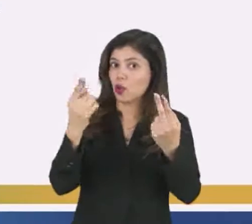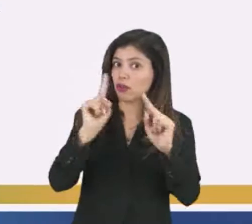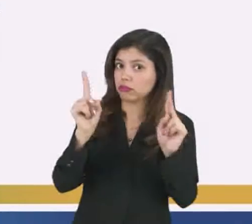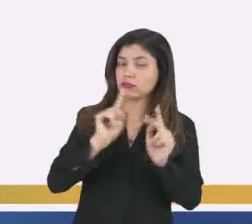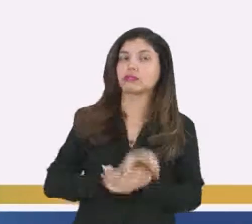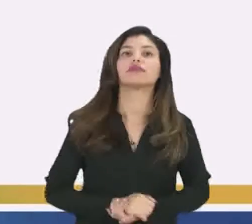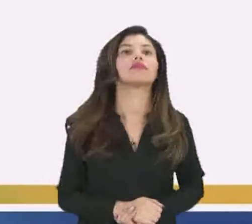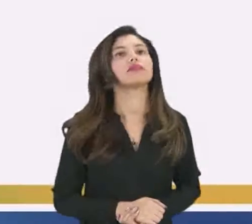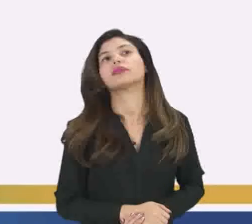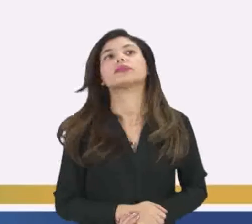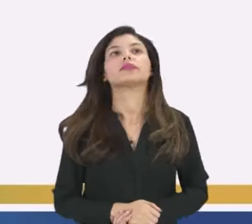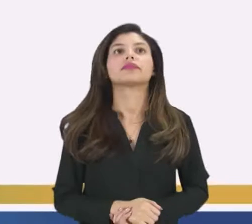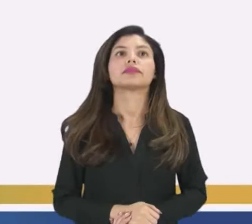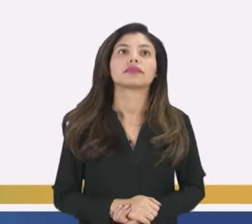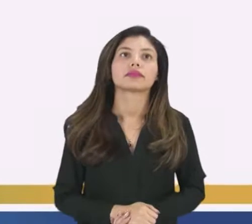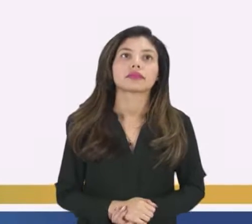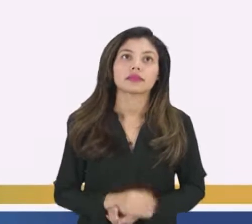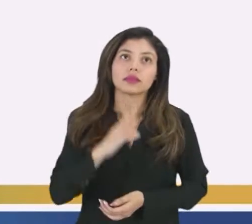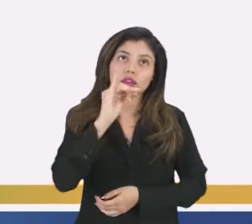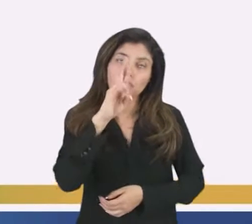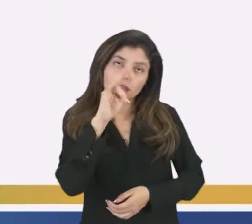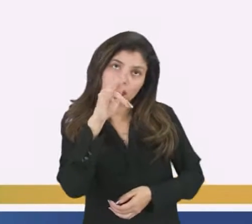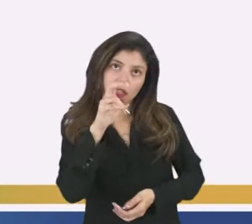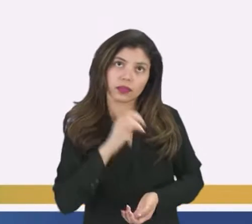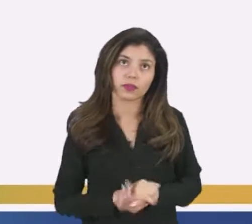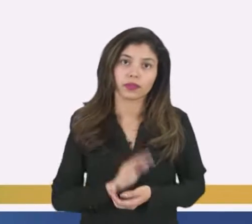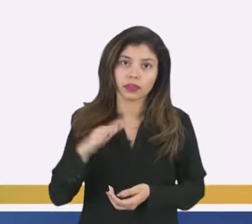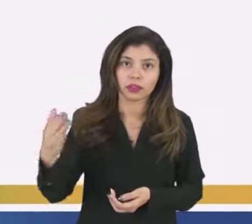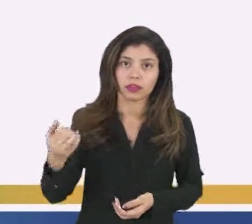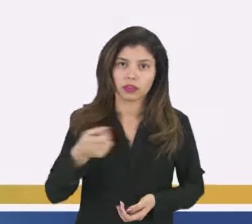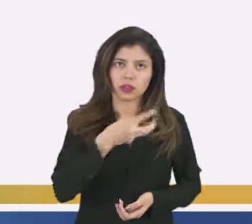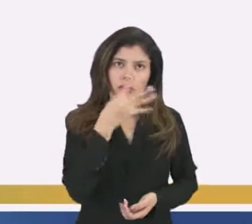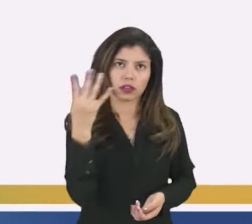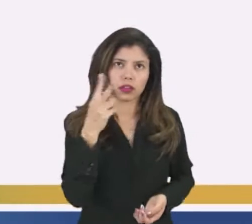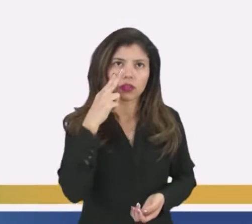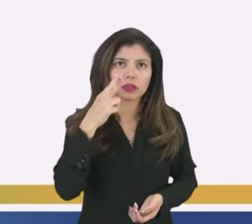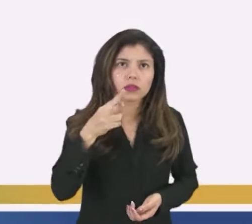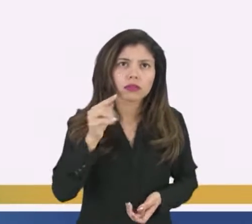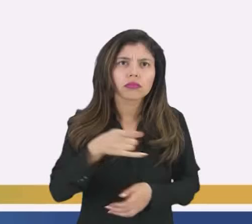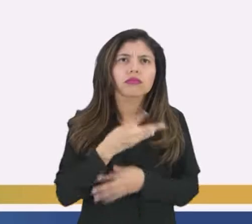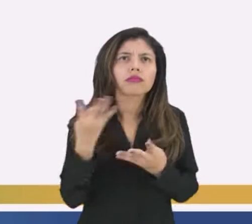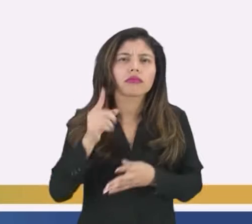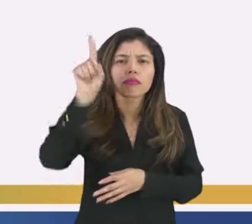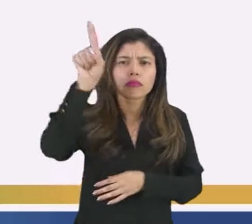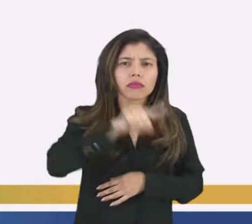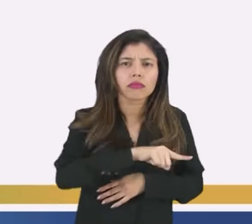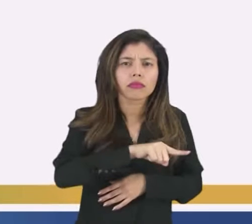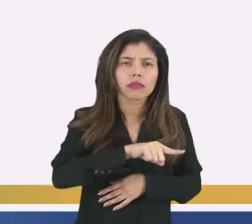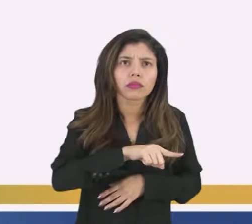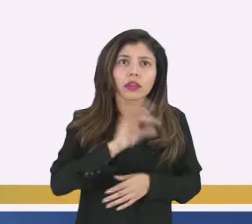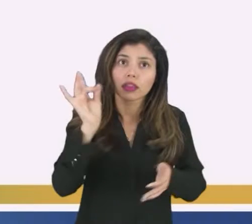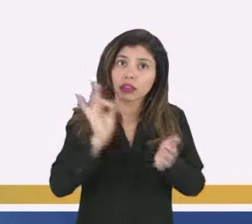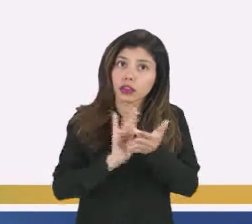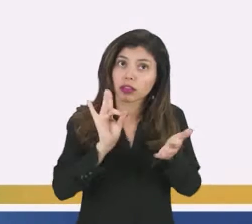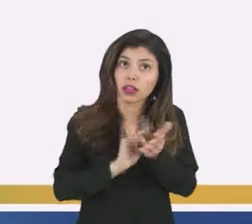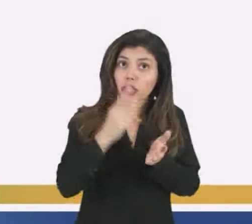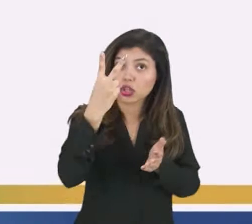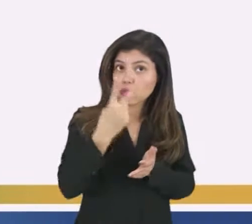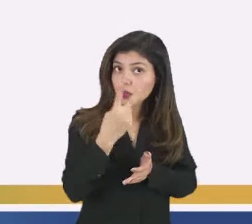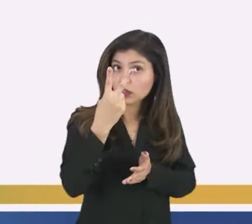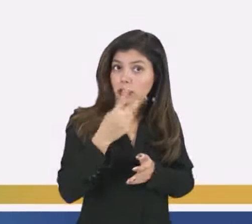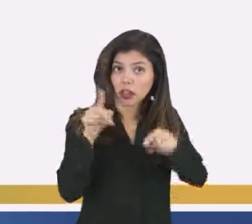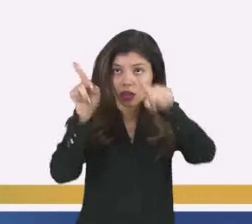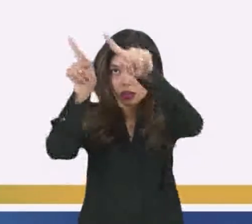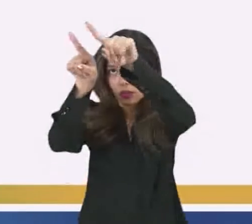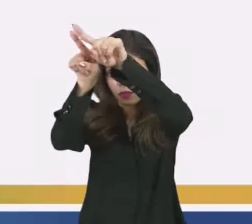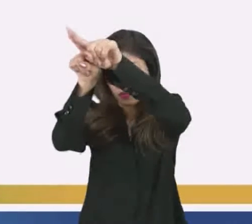perpendiculares, tá? Retas coincidentes. Quantas retas você está vendo aqui? Então, na verdade, aqui tem duas, só que